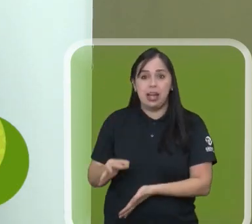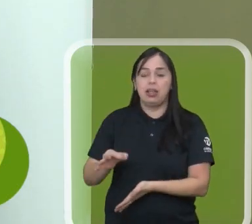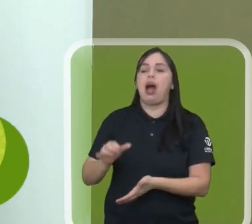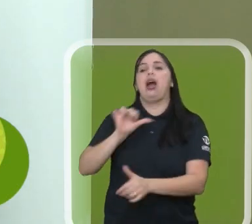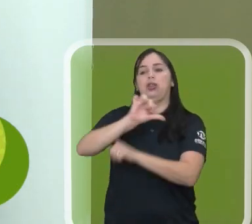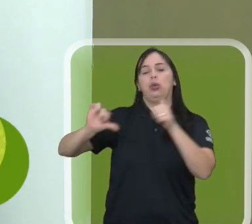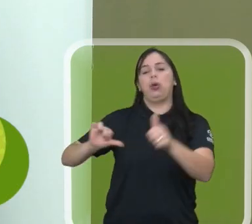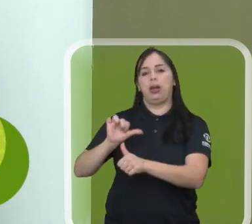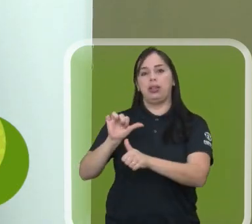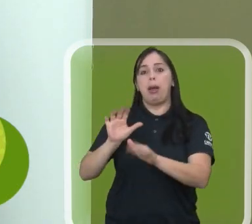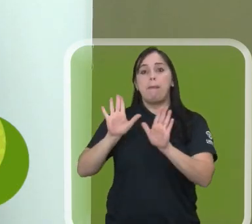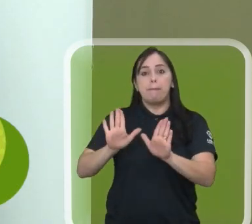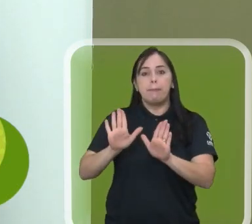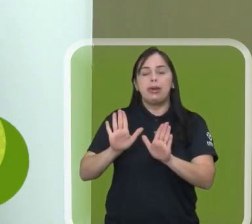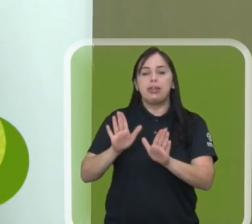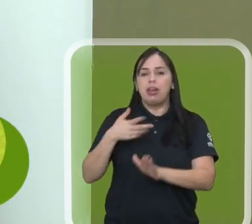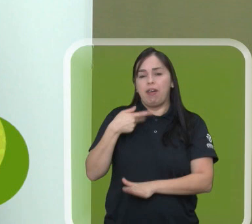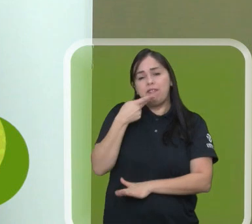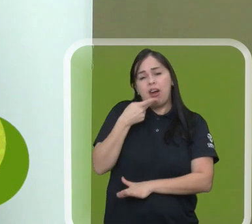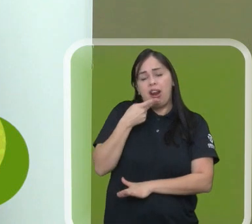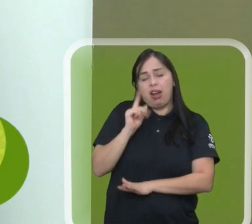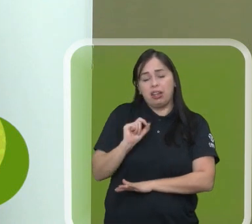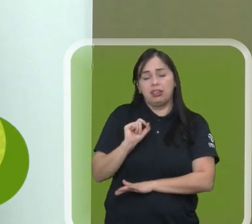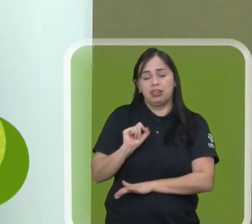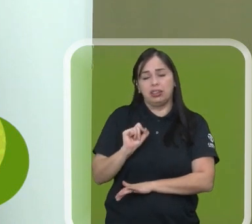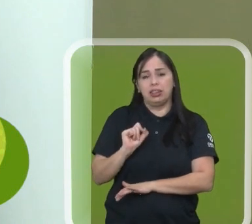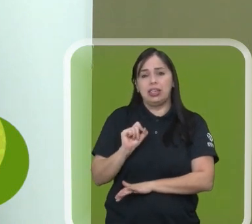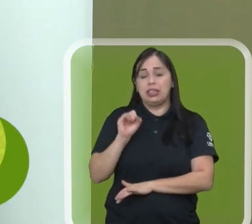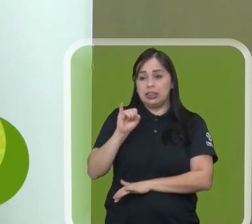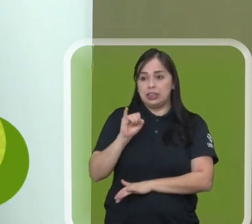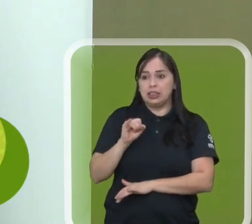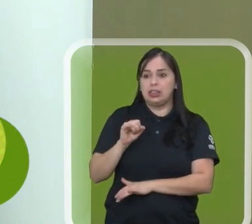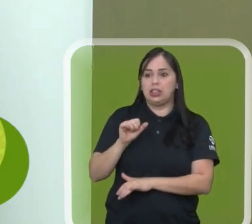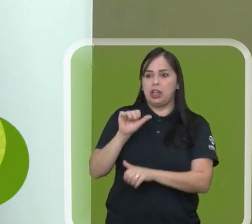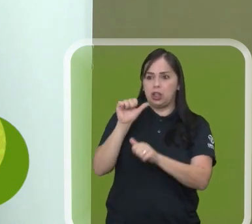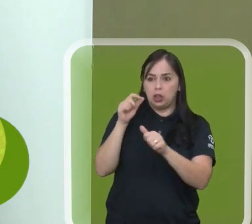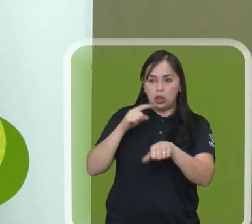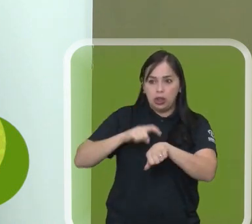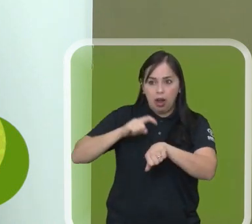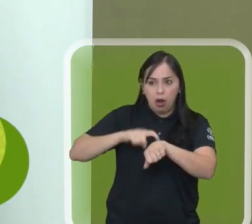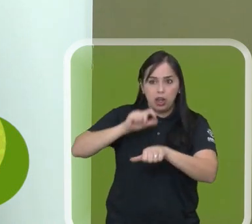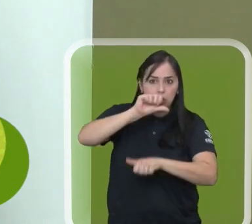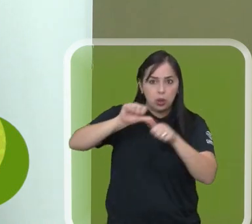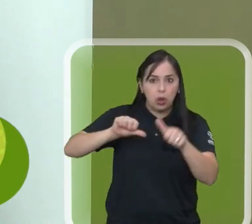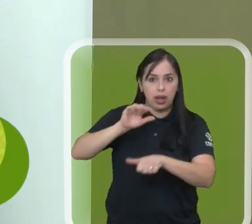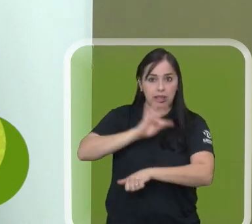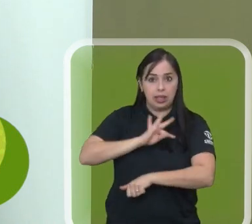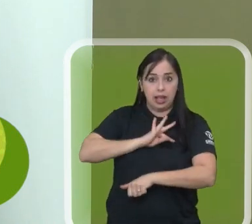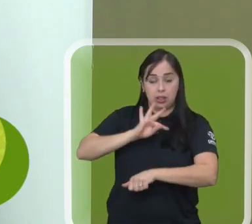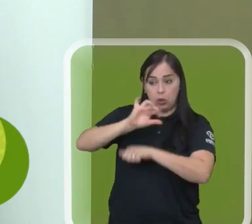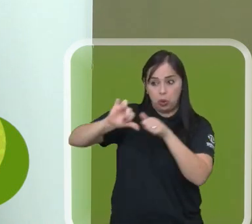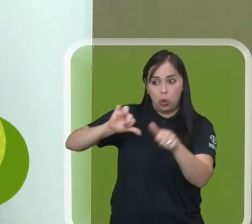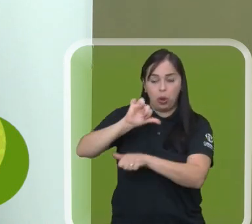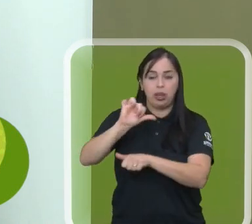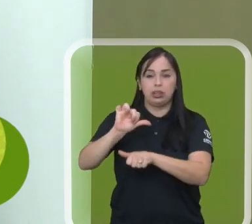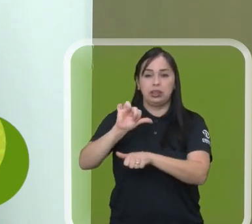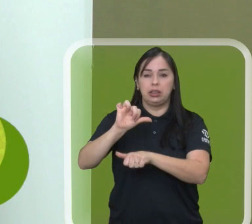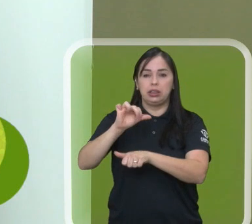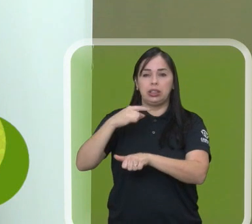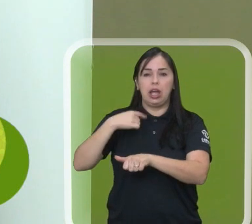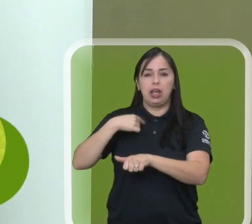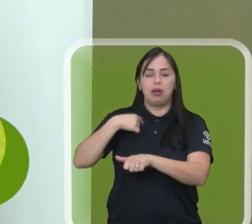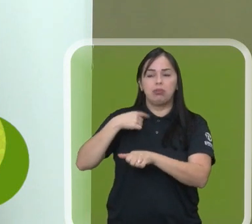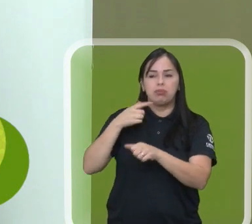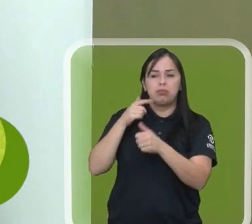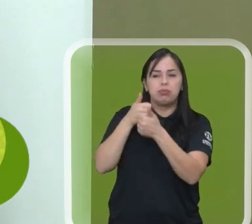trocaria. Mas como eu falei, se for pegar todas as vezes que eu fiz troca de treinador, eu, pelo menos, todo o tempo que eu fiquei no clube,